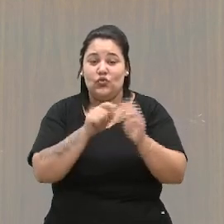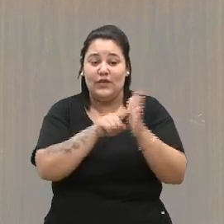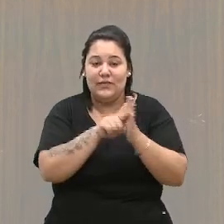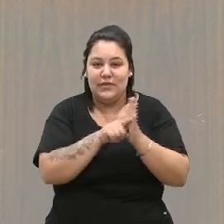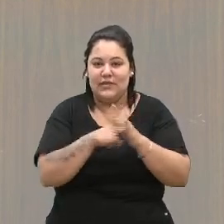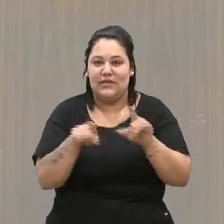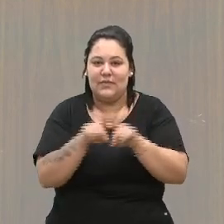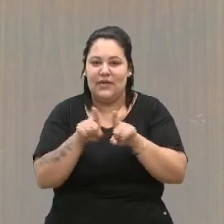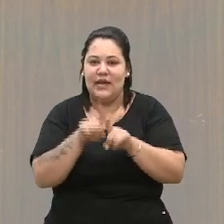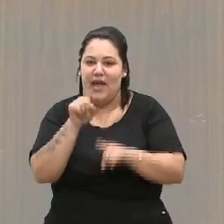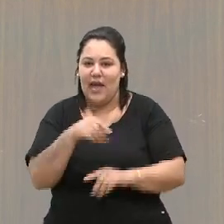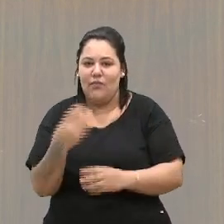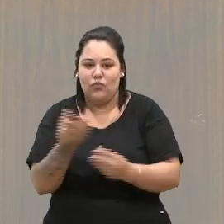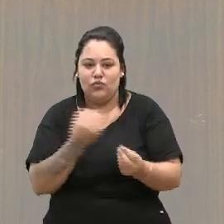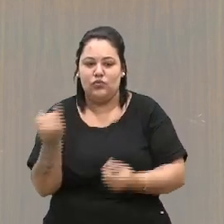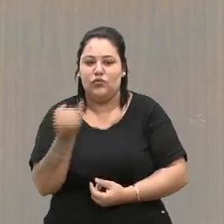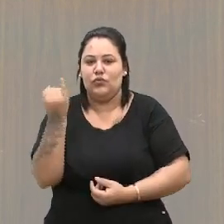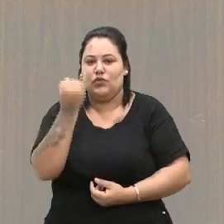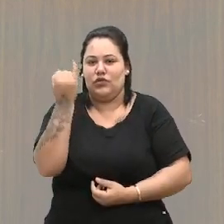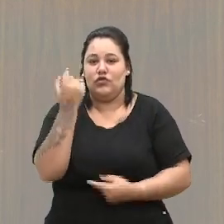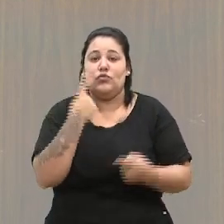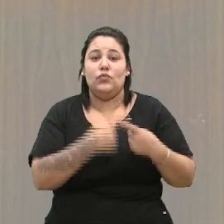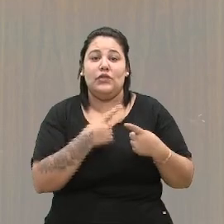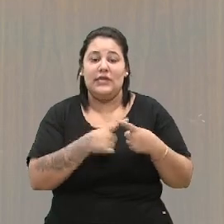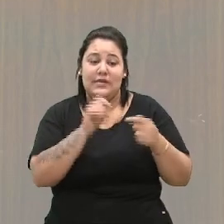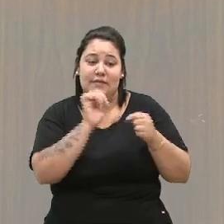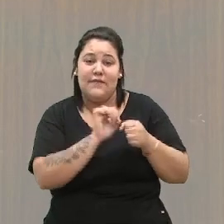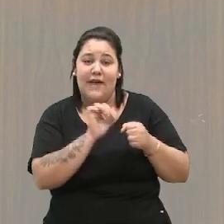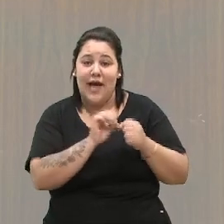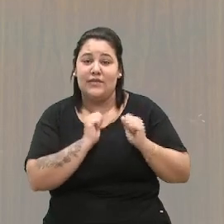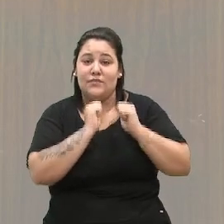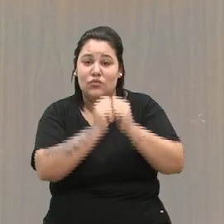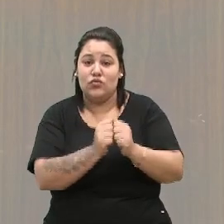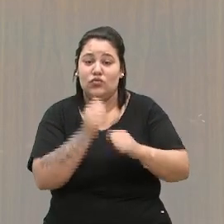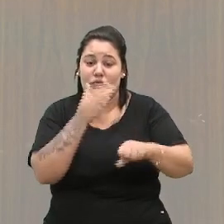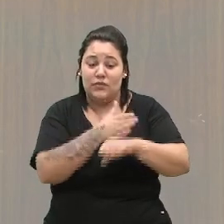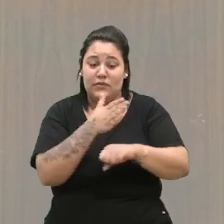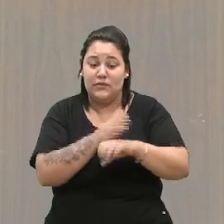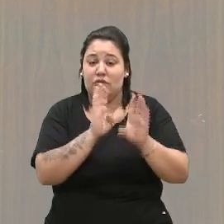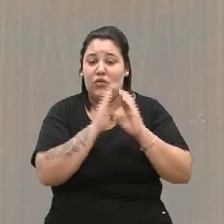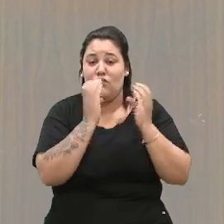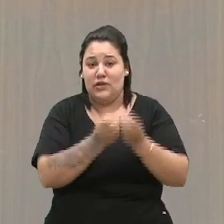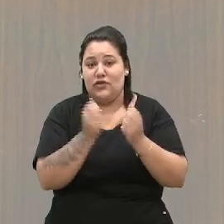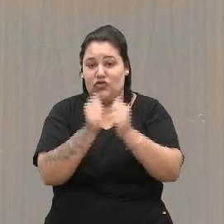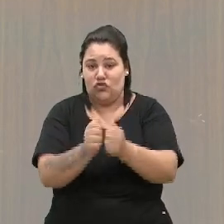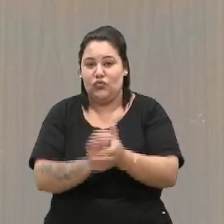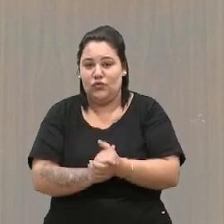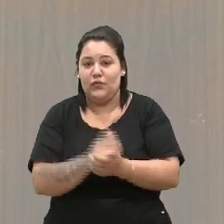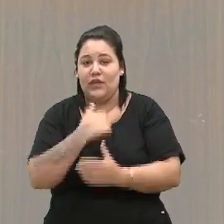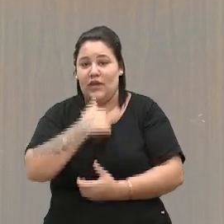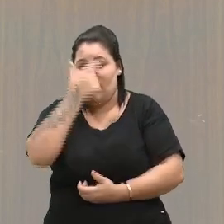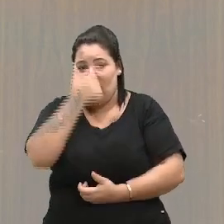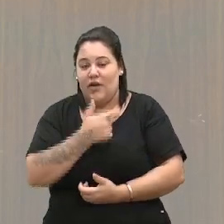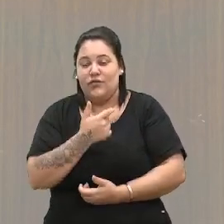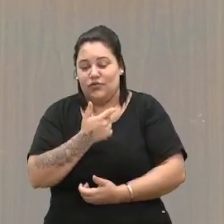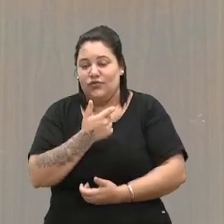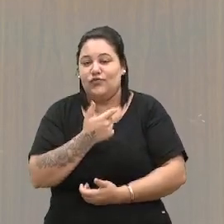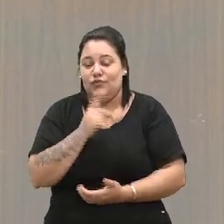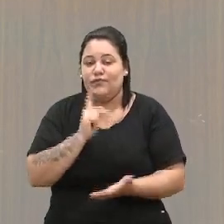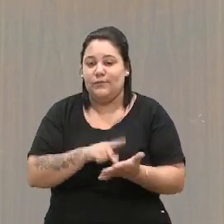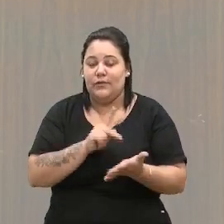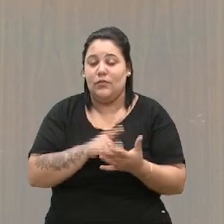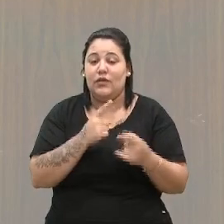isso é extremamente importante, porque é feito com a participação da comunidade. Eu acho isso fundamental, porque não é